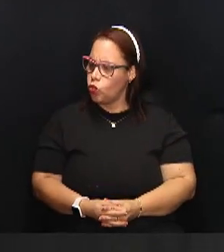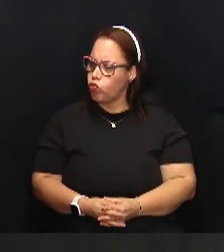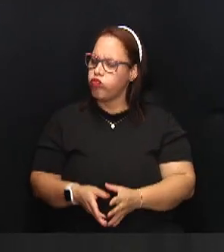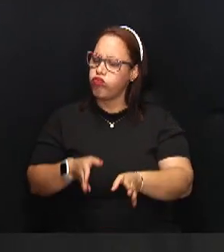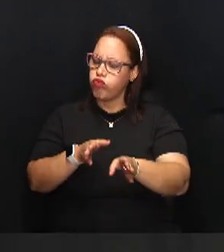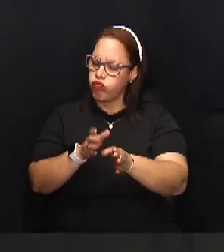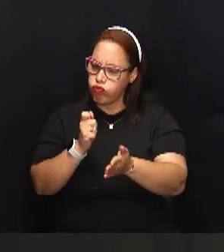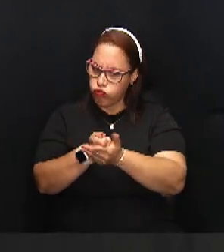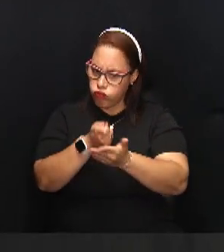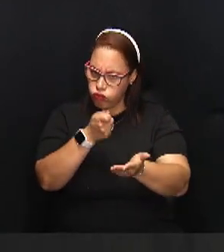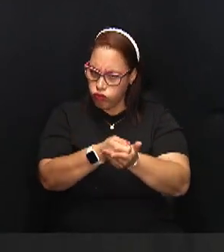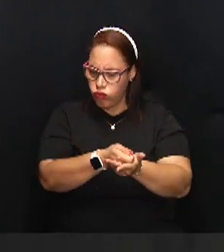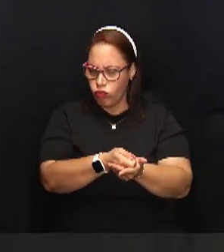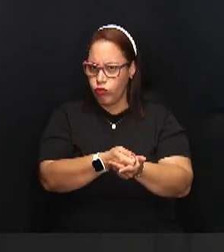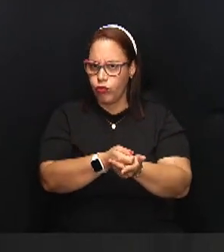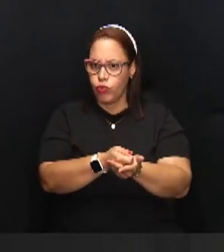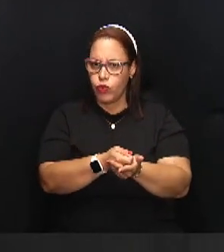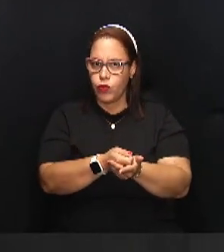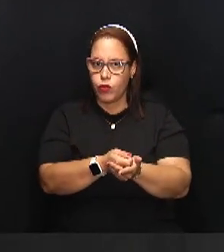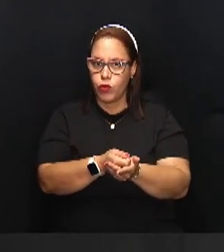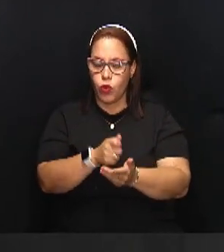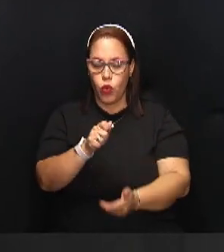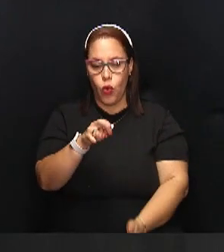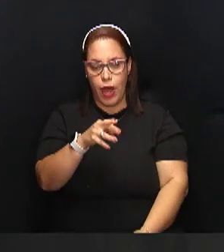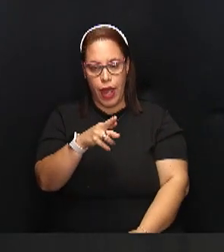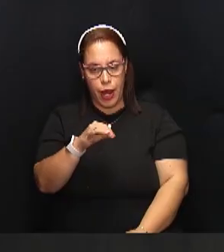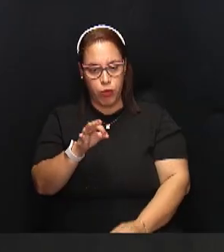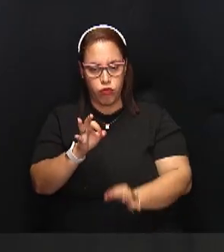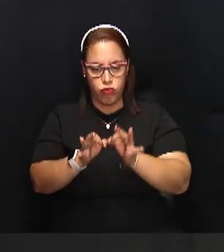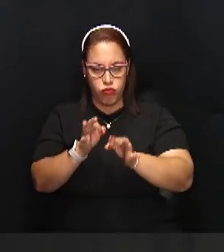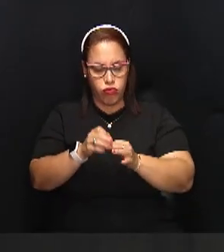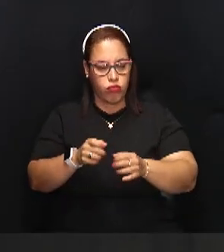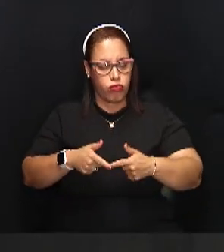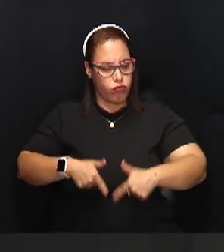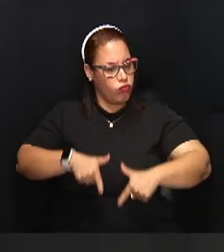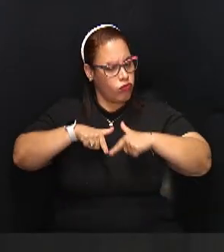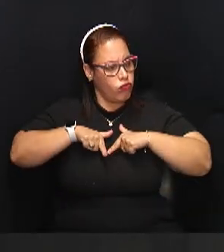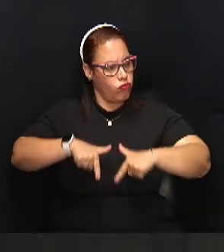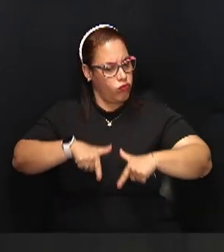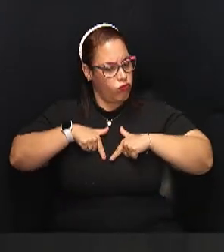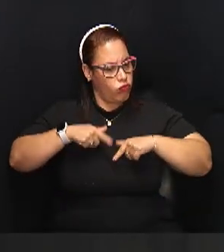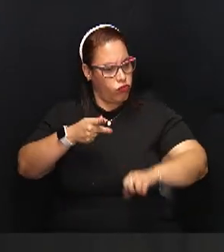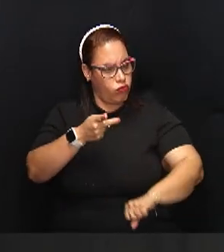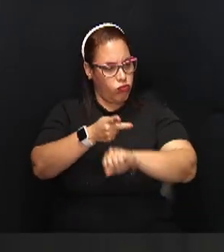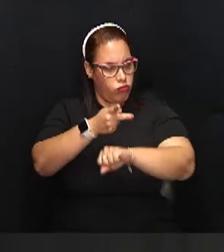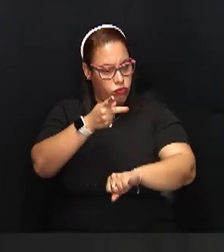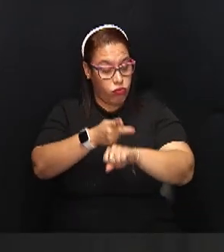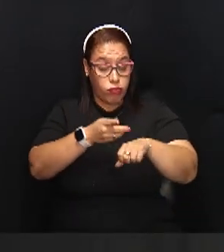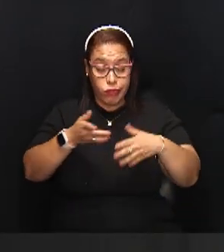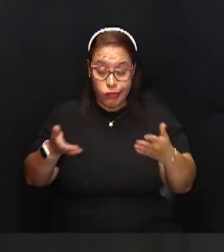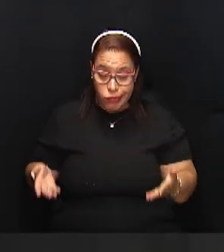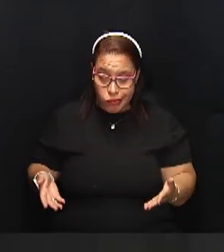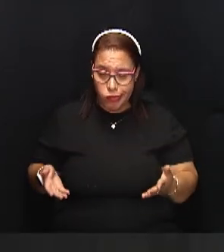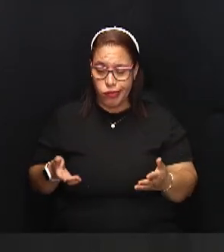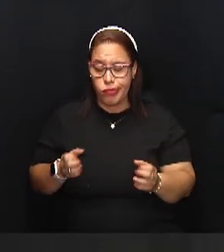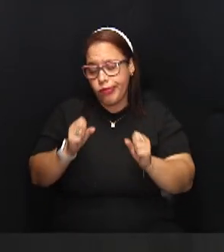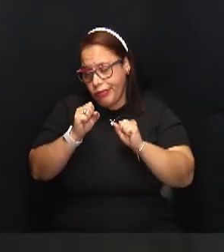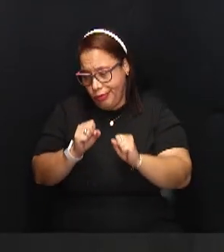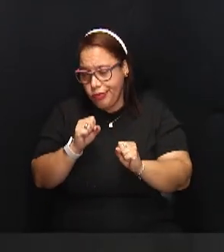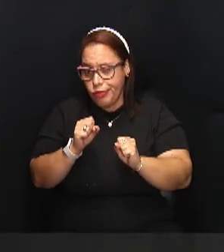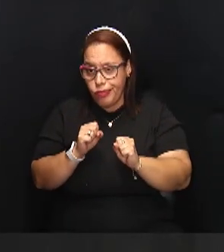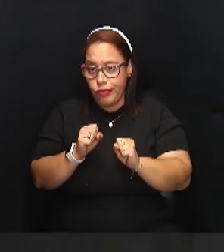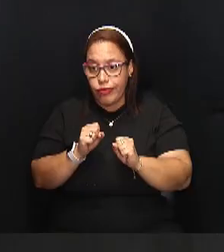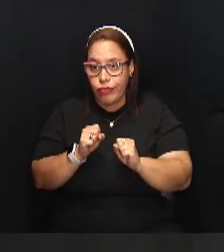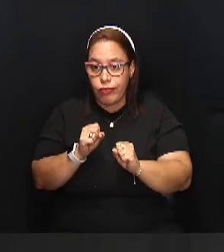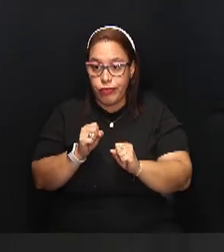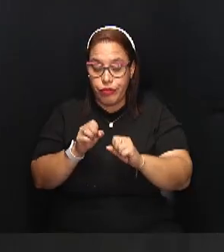custeando o árbitro, medalhas, troféus, enfim. né, para que a gente pudesse dar